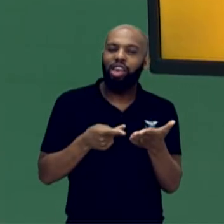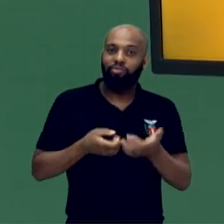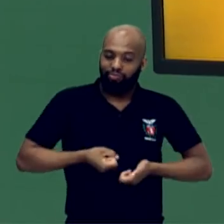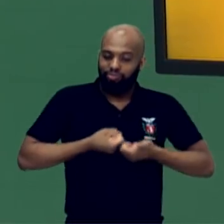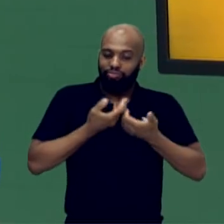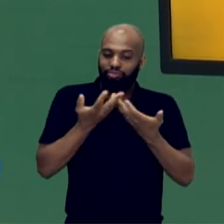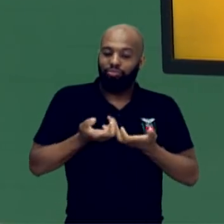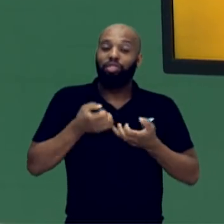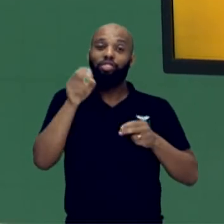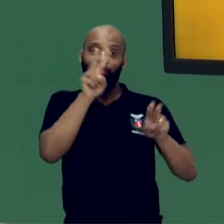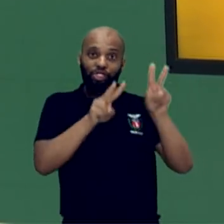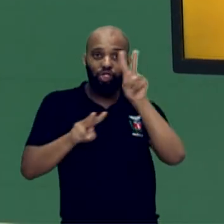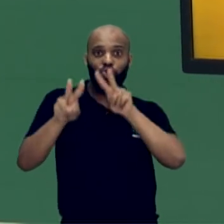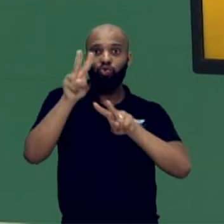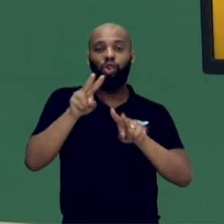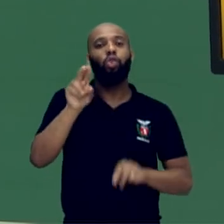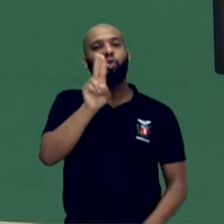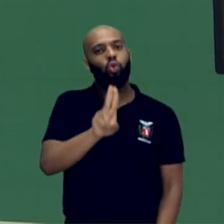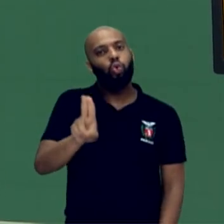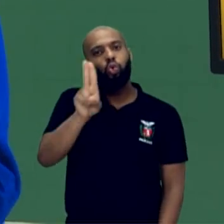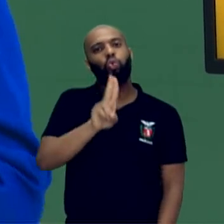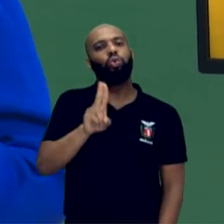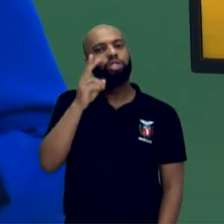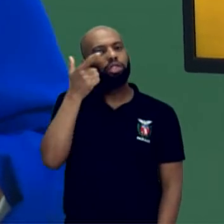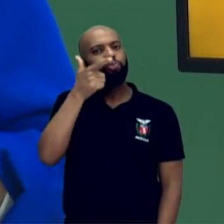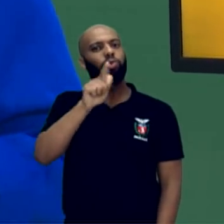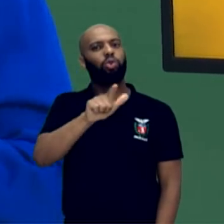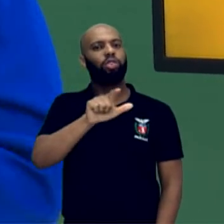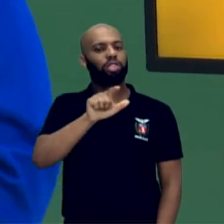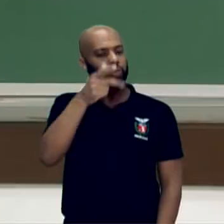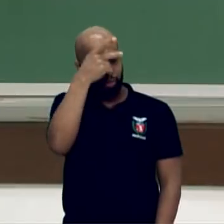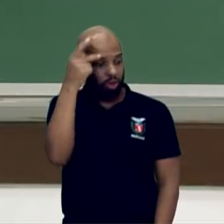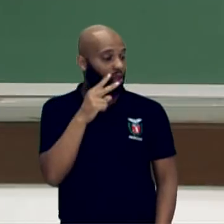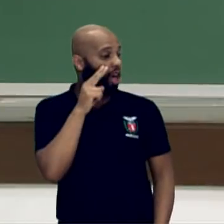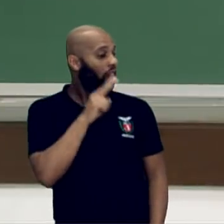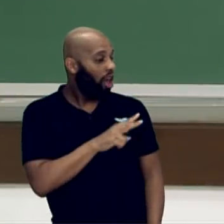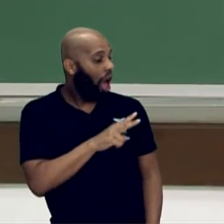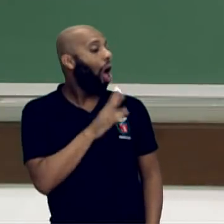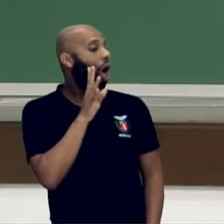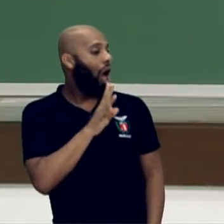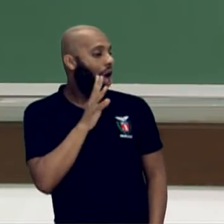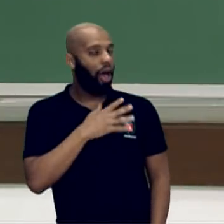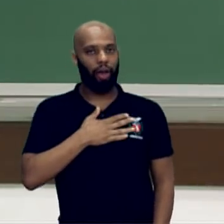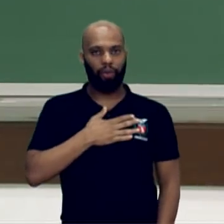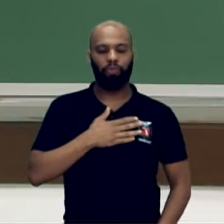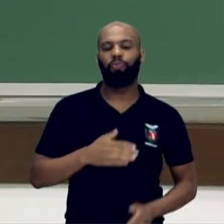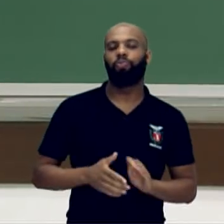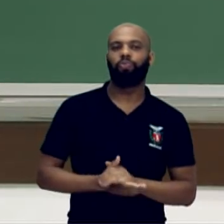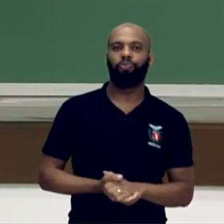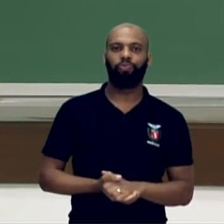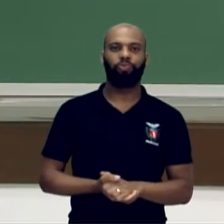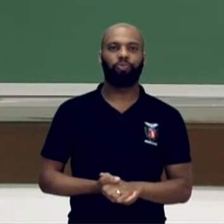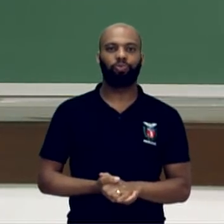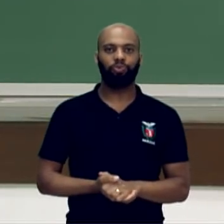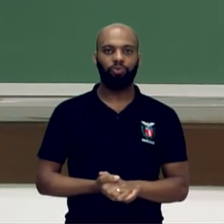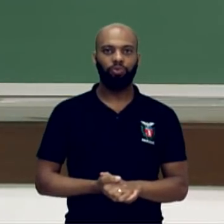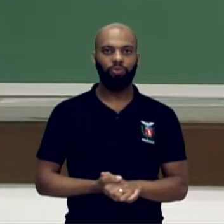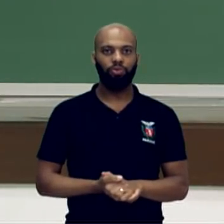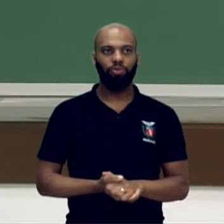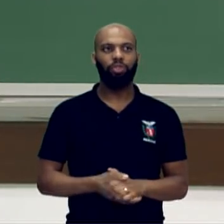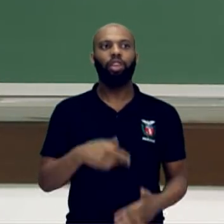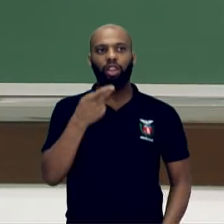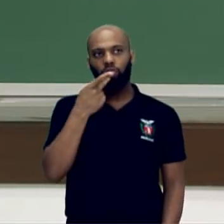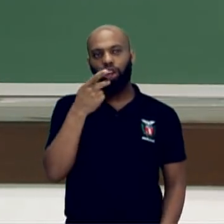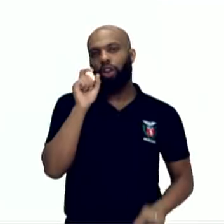visuais, utilizam para chegar até o leitor. Tudo bem? Vamos começar? Então, nós